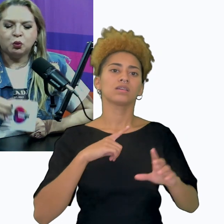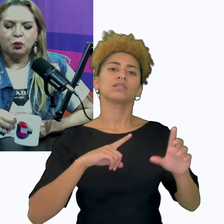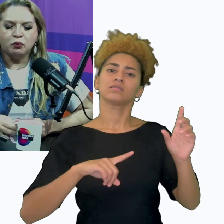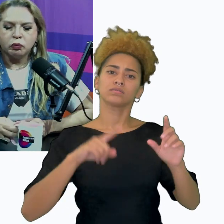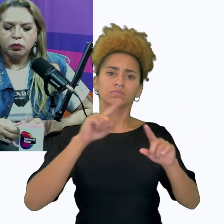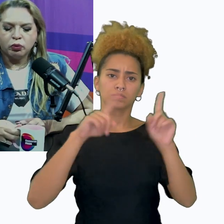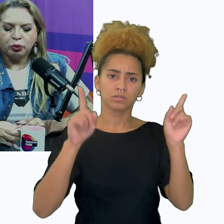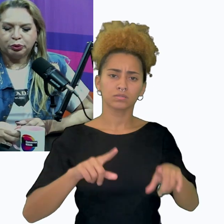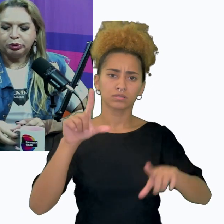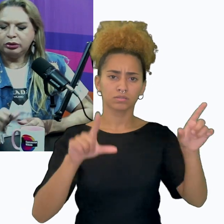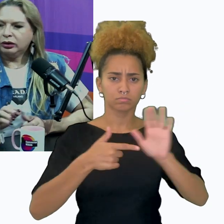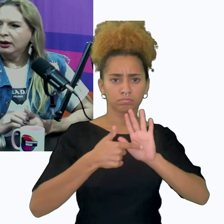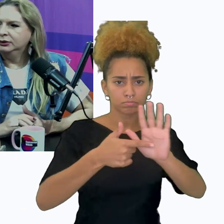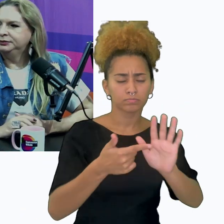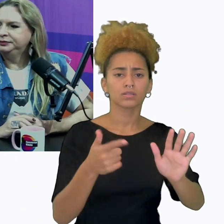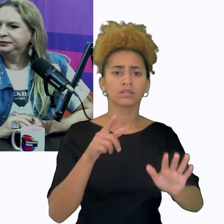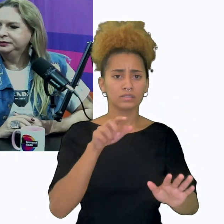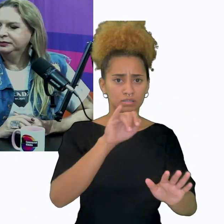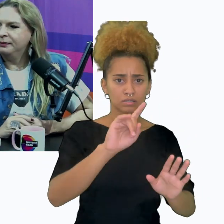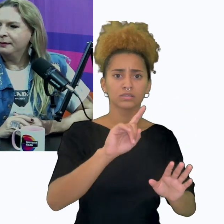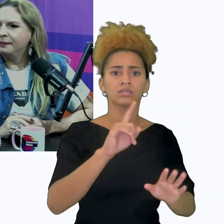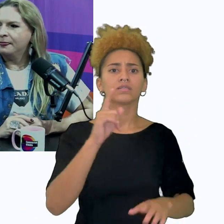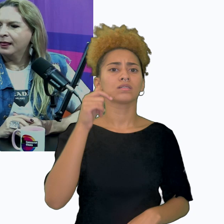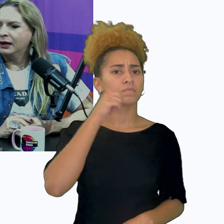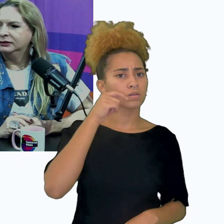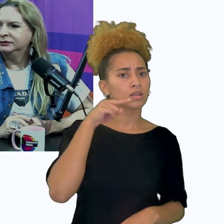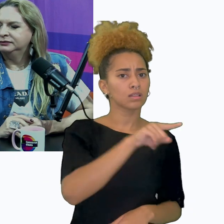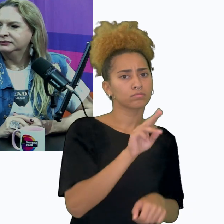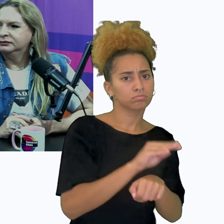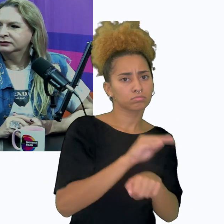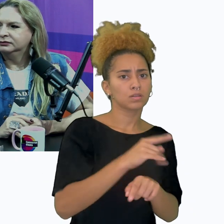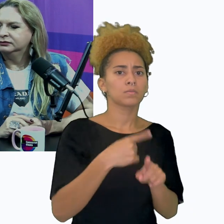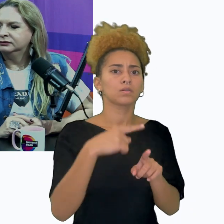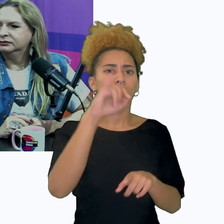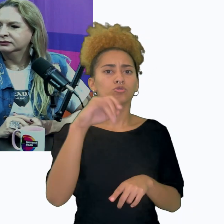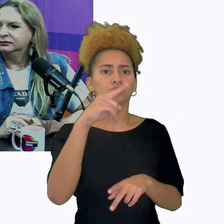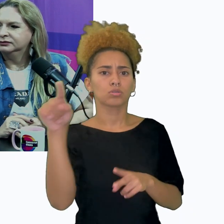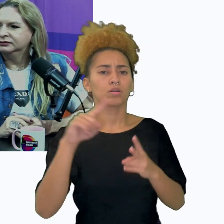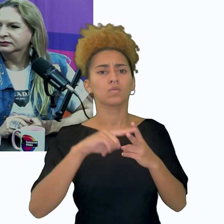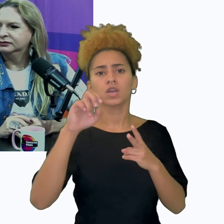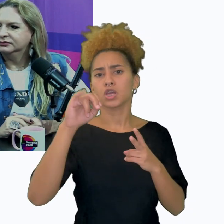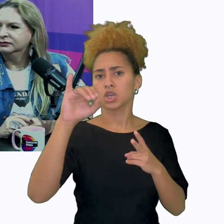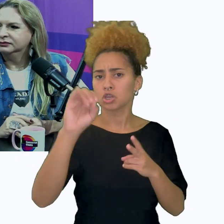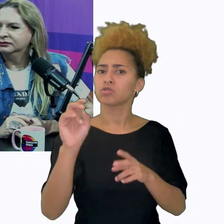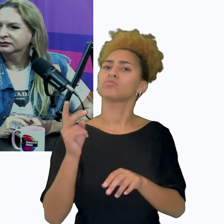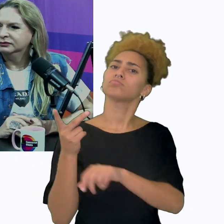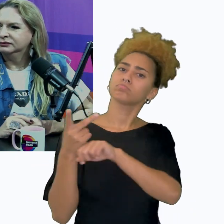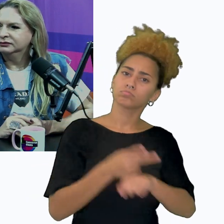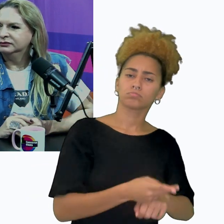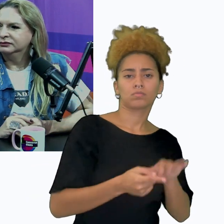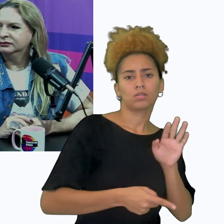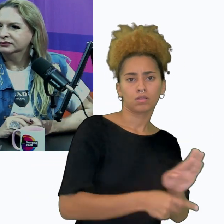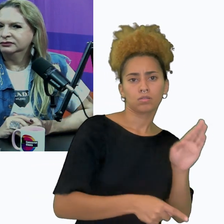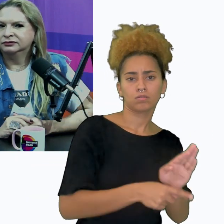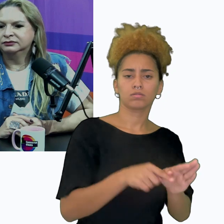programa de auditório, aquela mulher no outro dia ela já estava bem de vida, numa clínica bem tratada, porque o João ou o Enio, nós íamos atrás